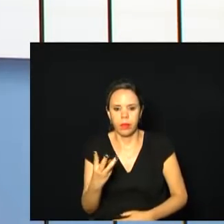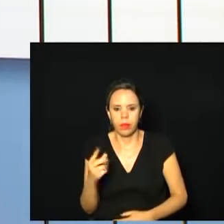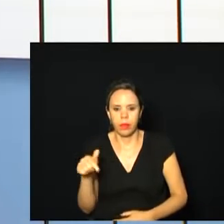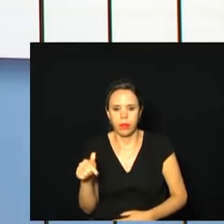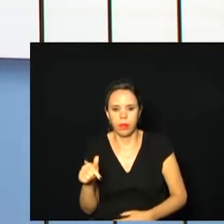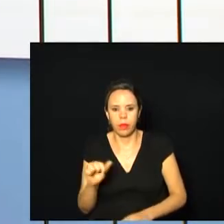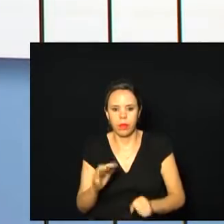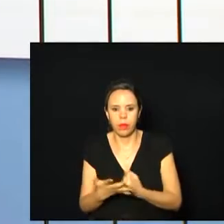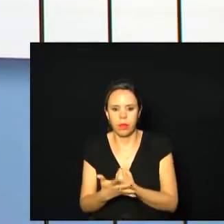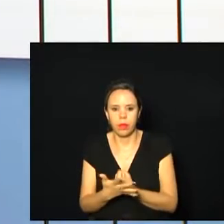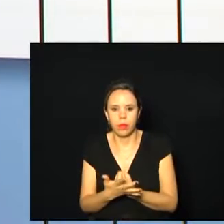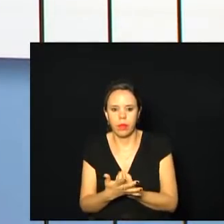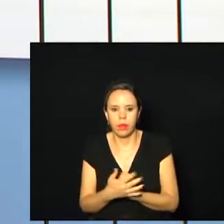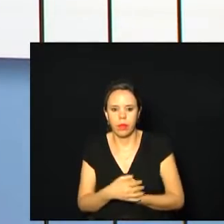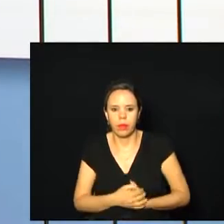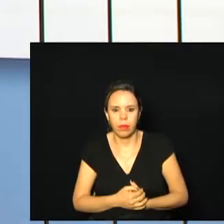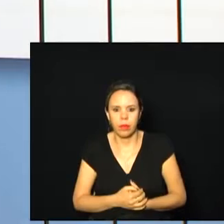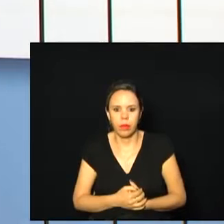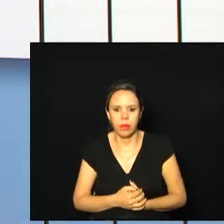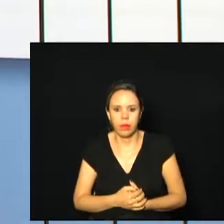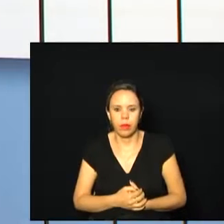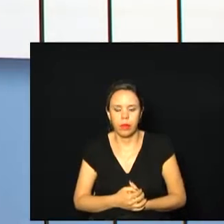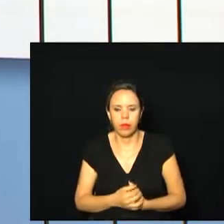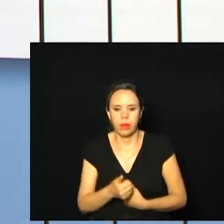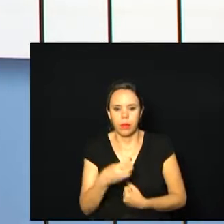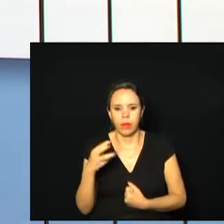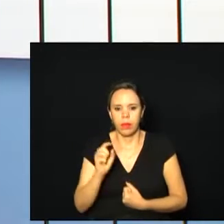21.849.137 casos da Covid-19. São